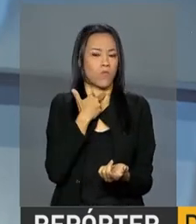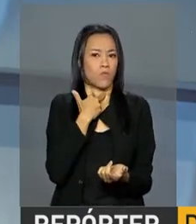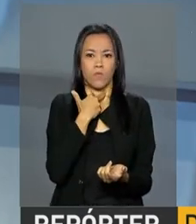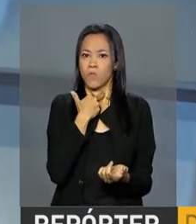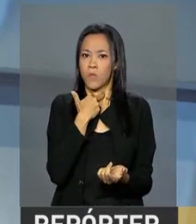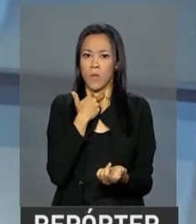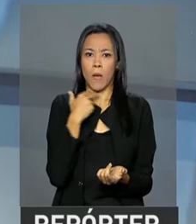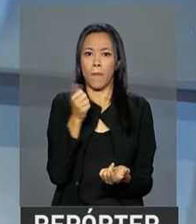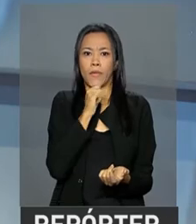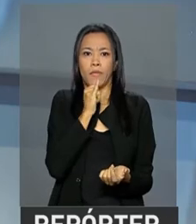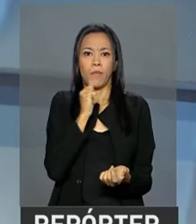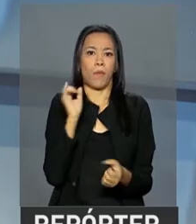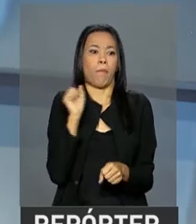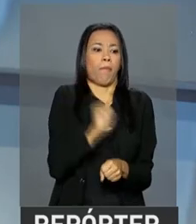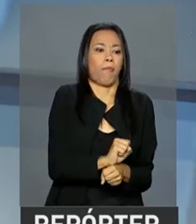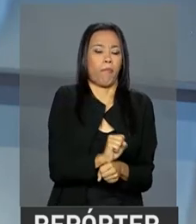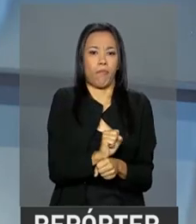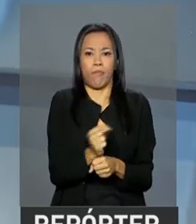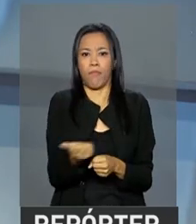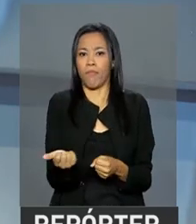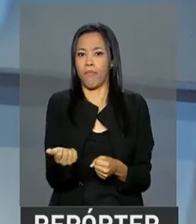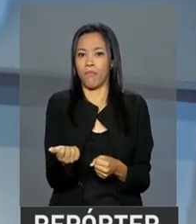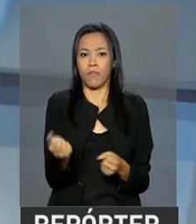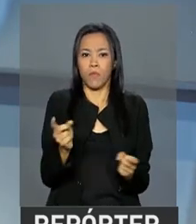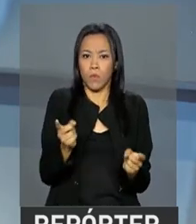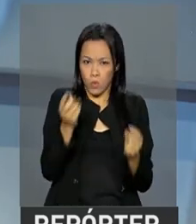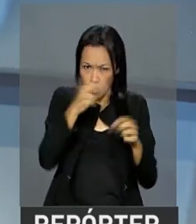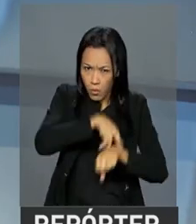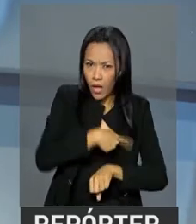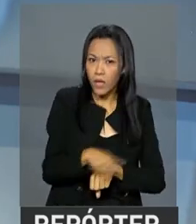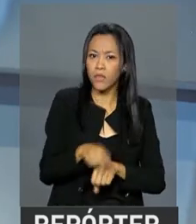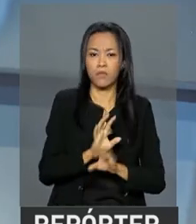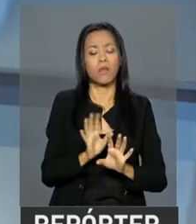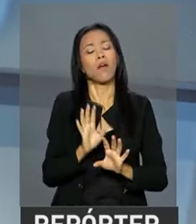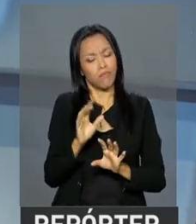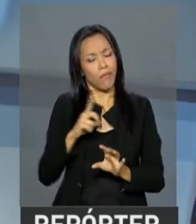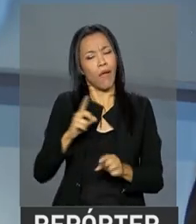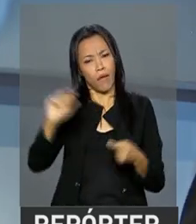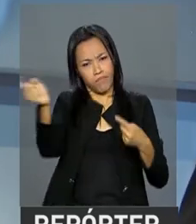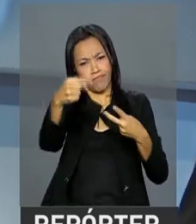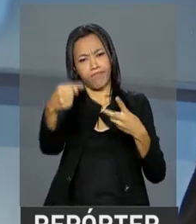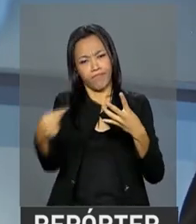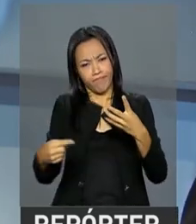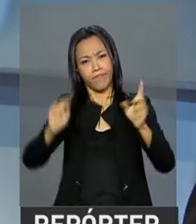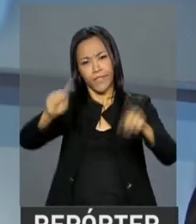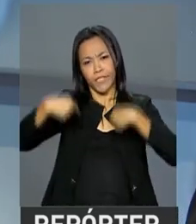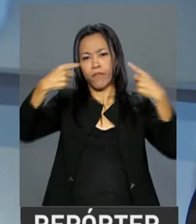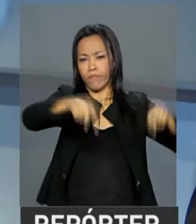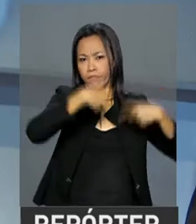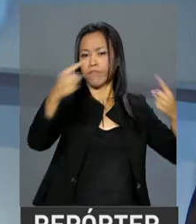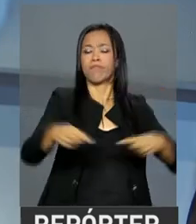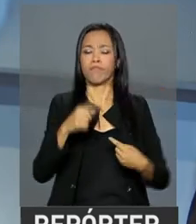de paralisia no país. Há grandes desafios, há grandes